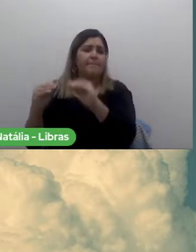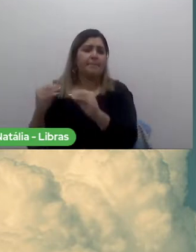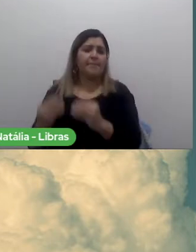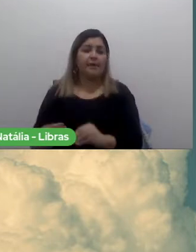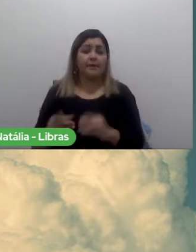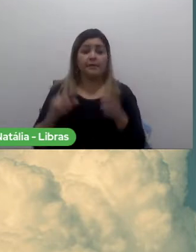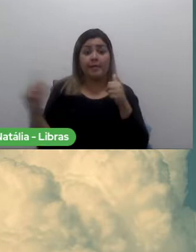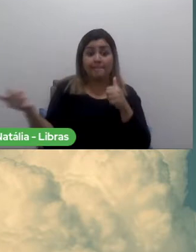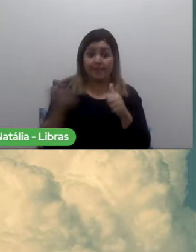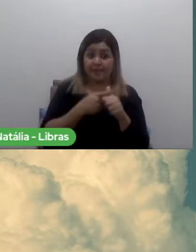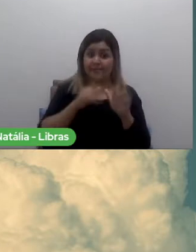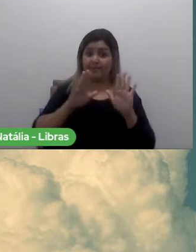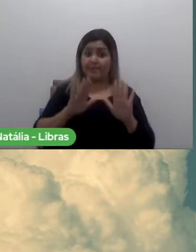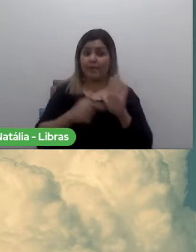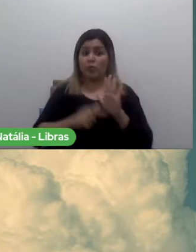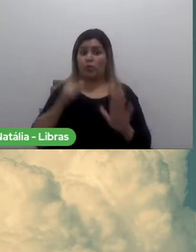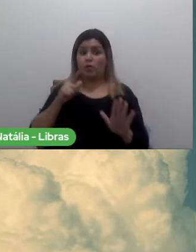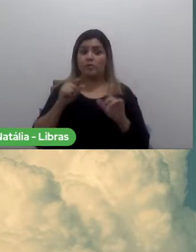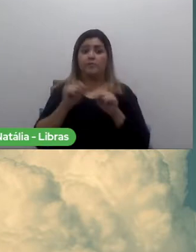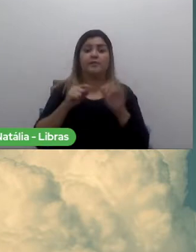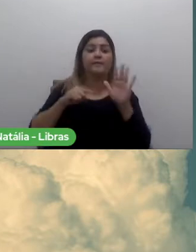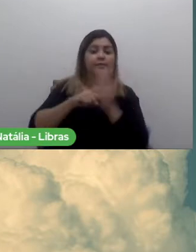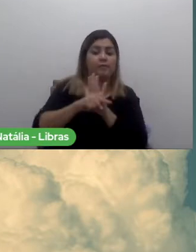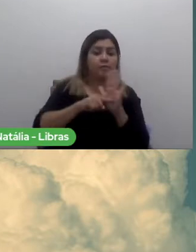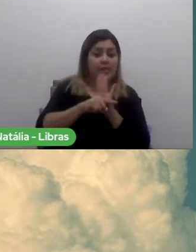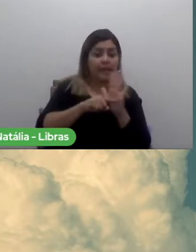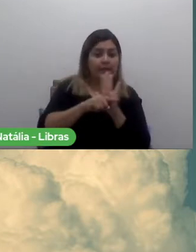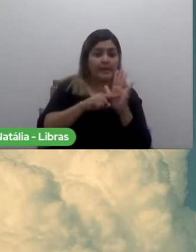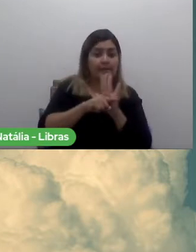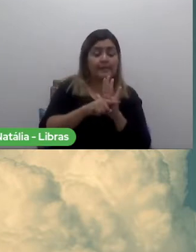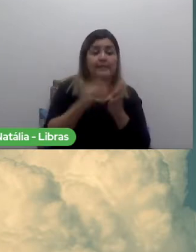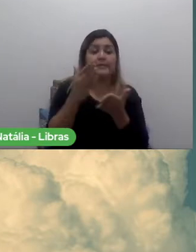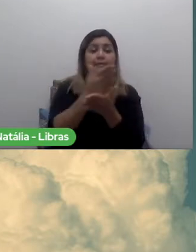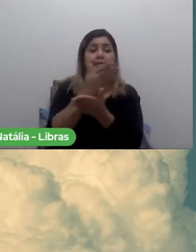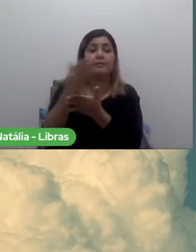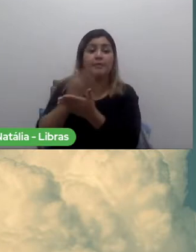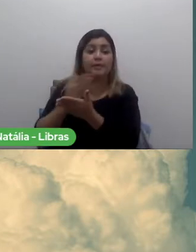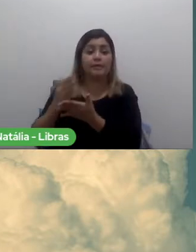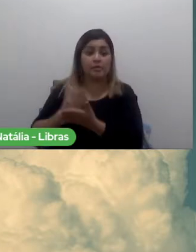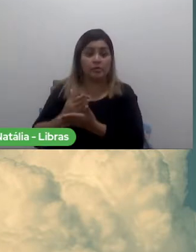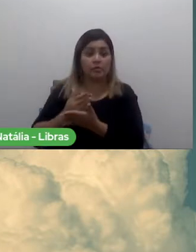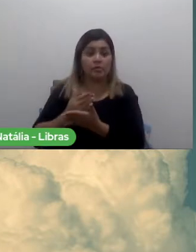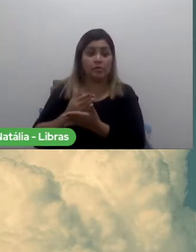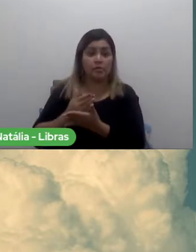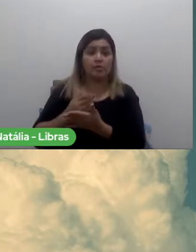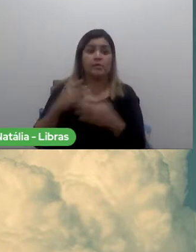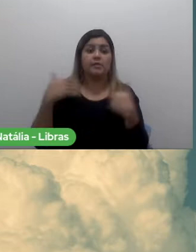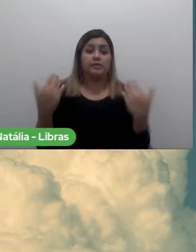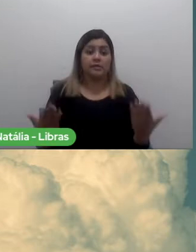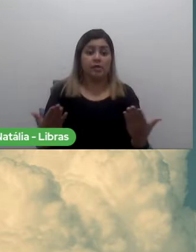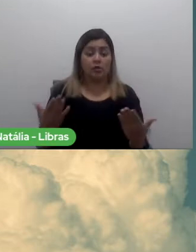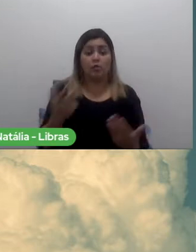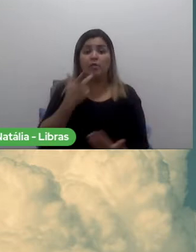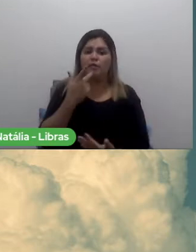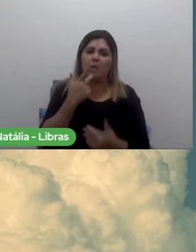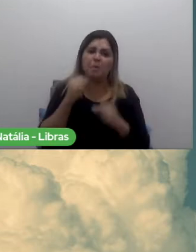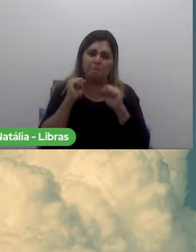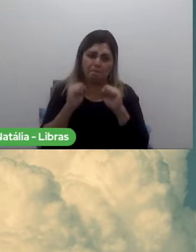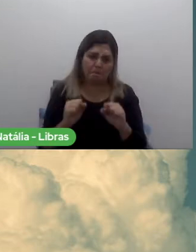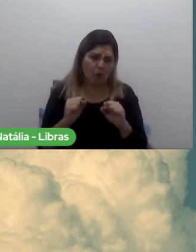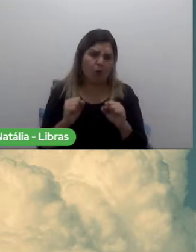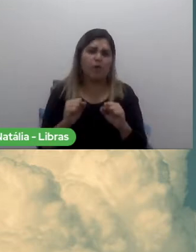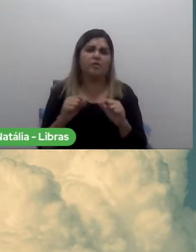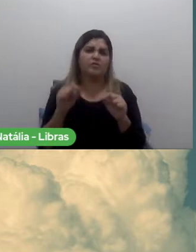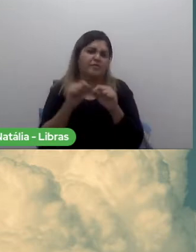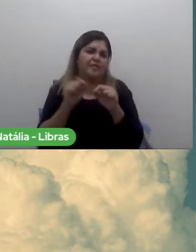cada card, tá? De novo, só uma coisa, eu estou falando do Path to Production de cards. Eu posso fazer Path to Production